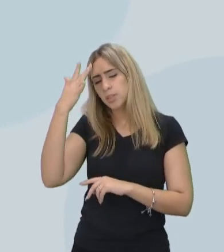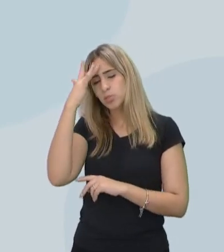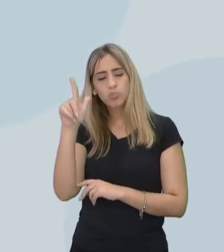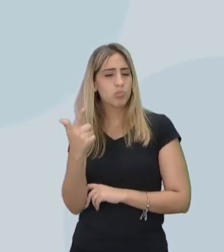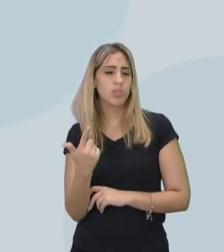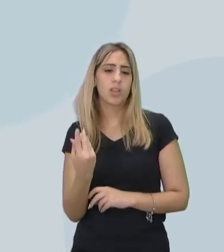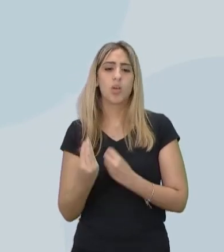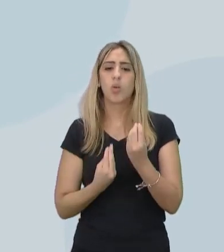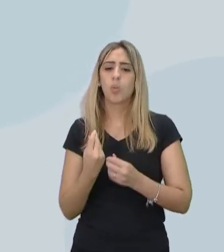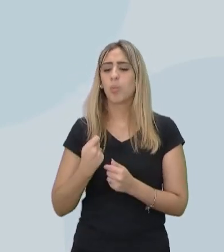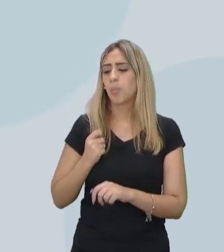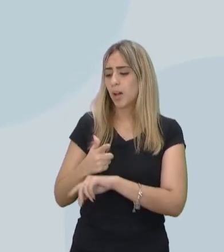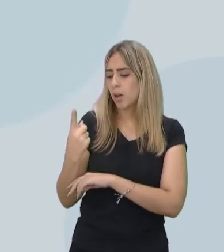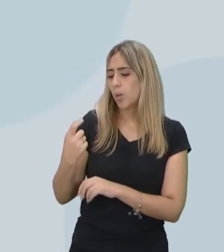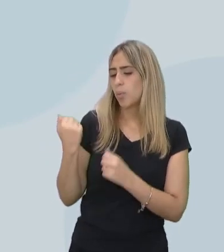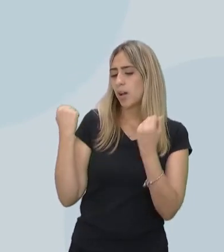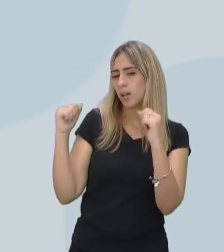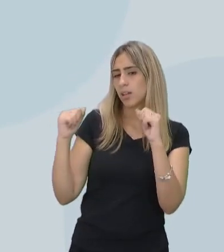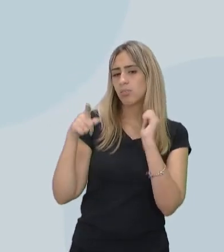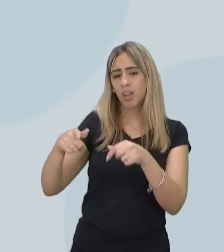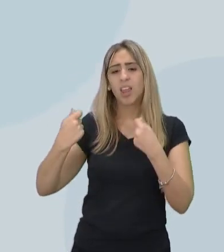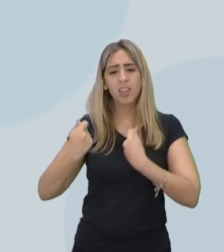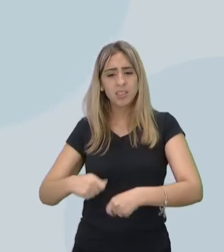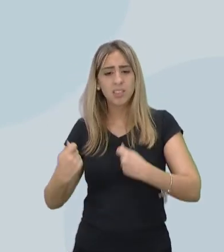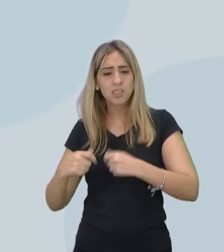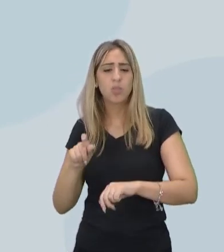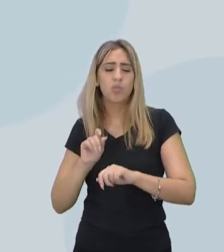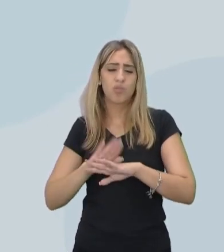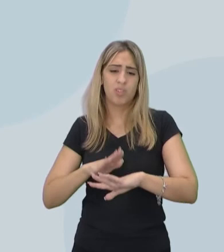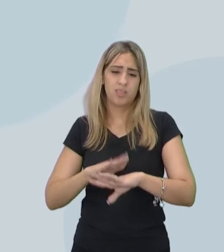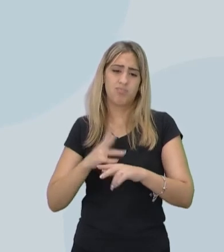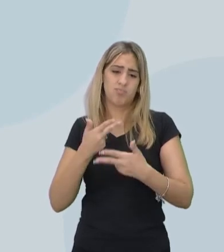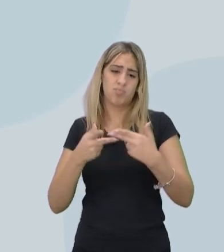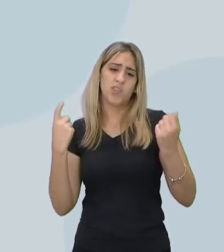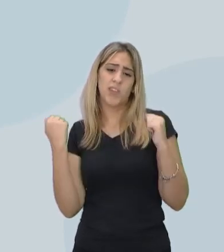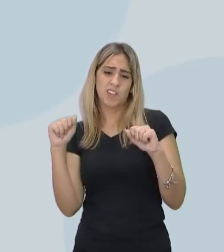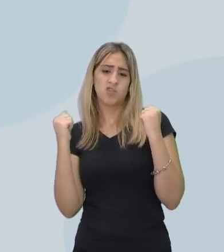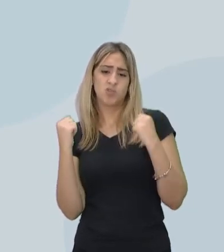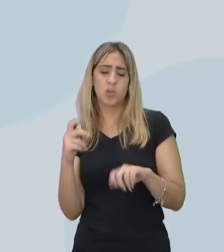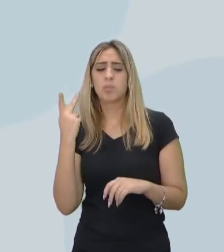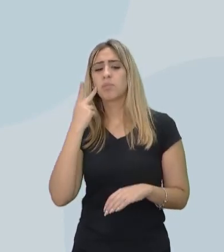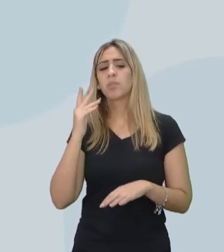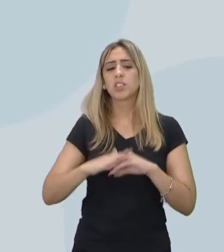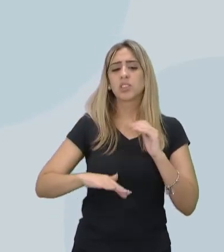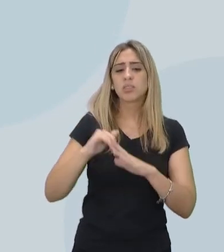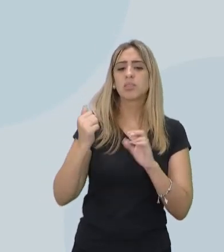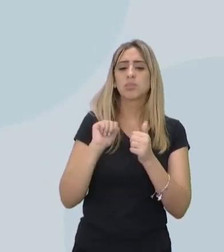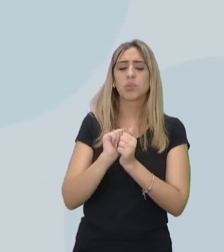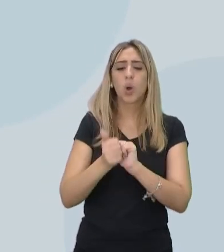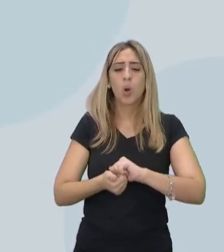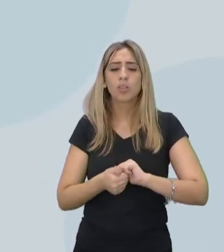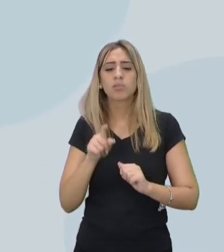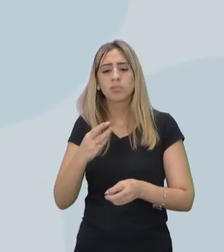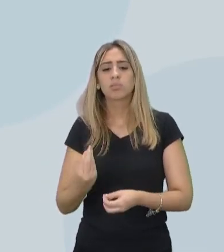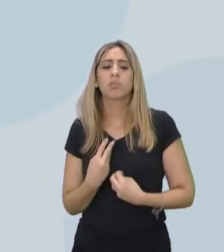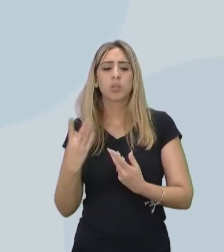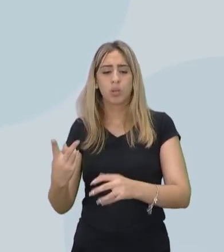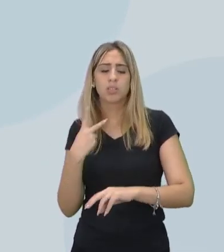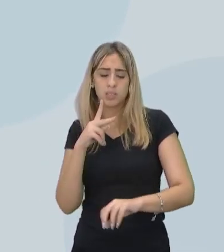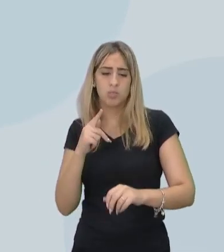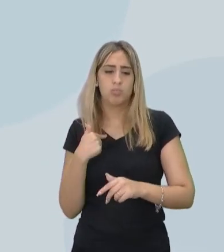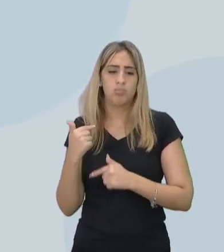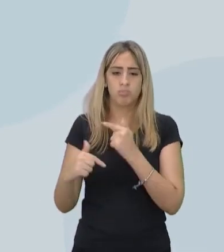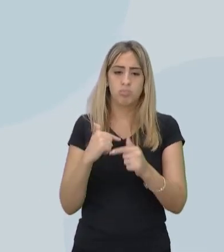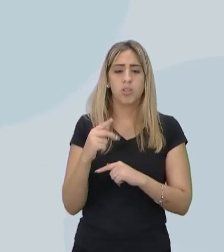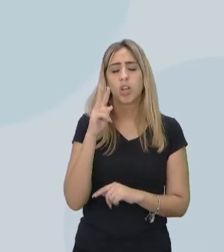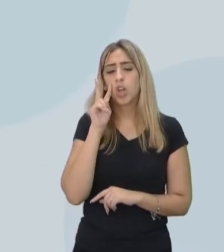condições de pagar uma academia e elas necessitam fazer atividades físicas, praticar esporte, então você doou o seu serviço para Exato.